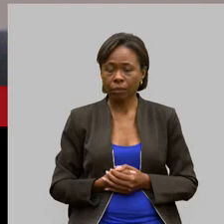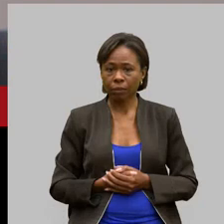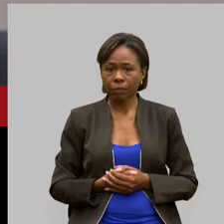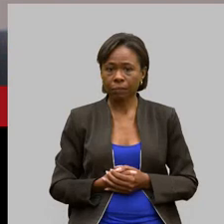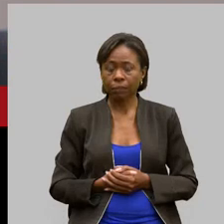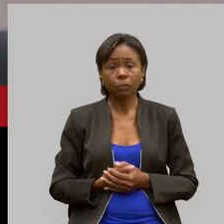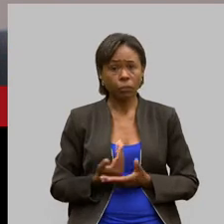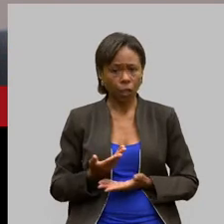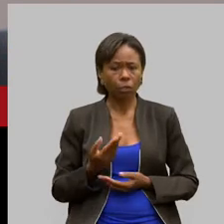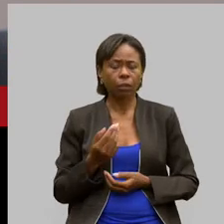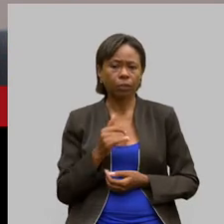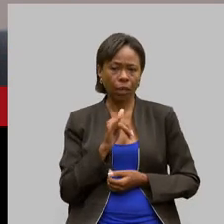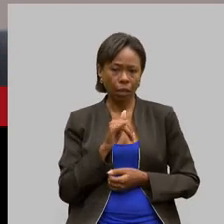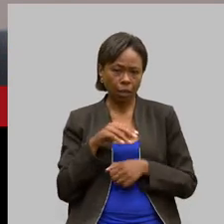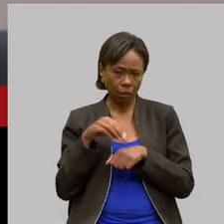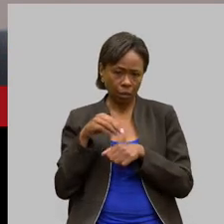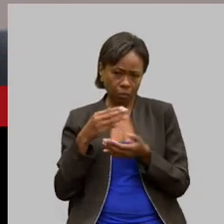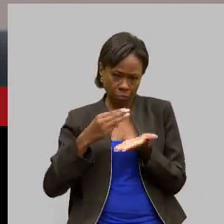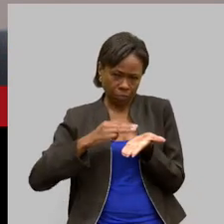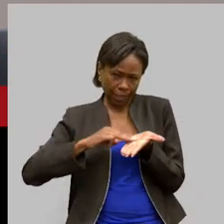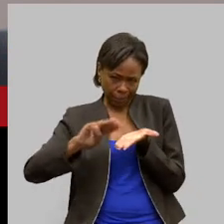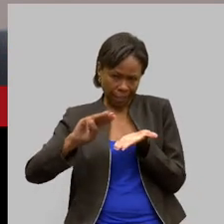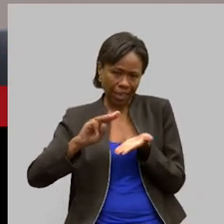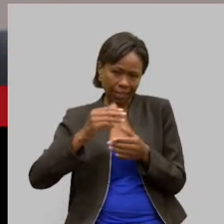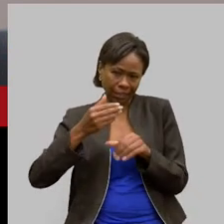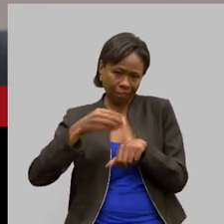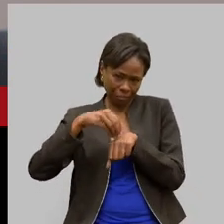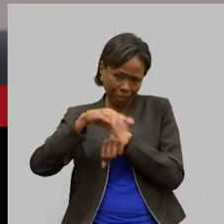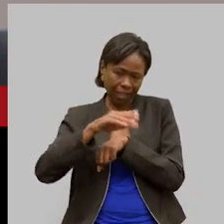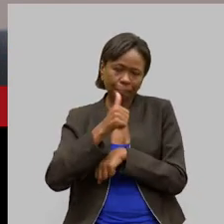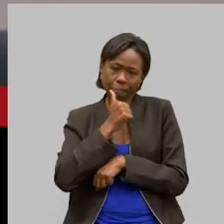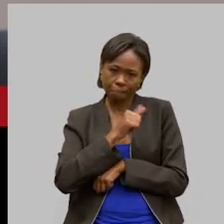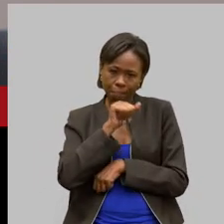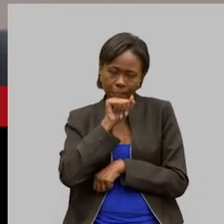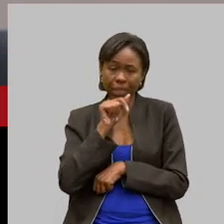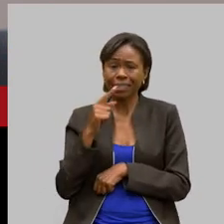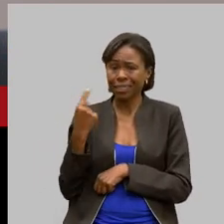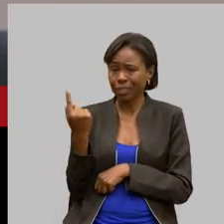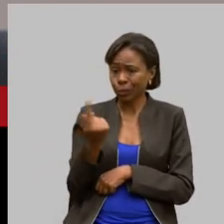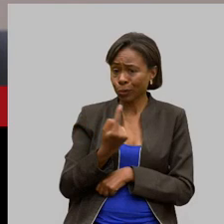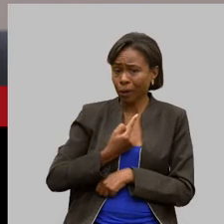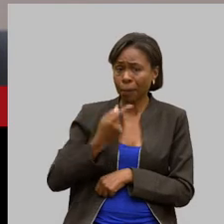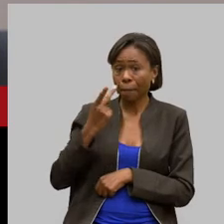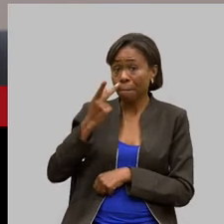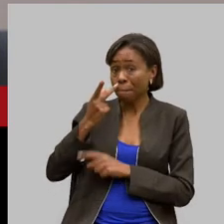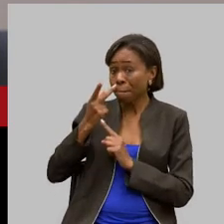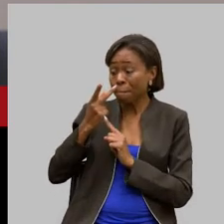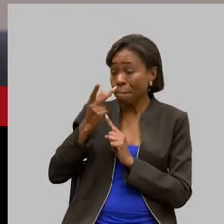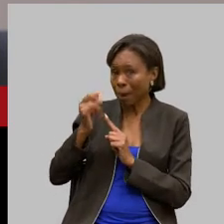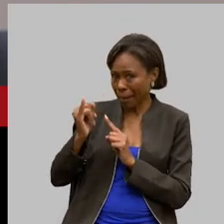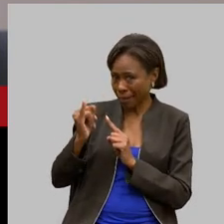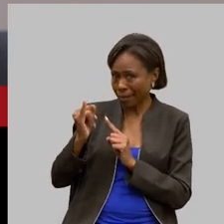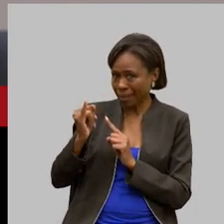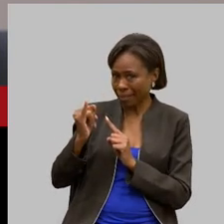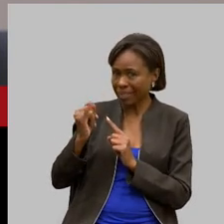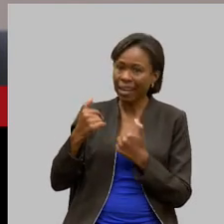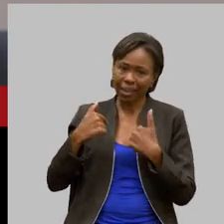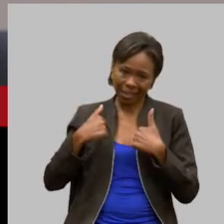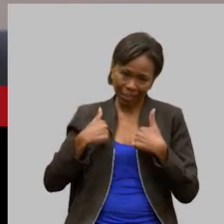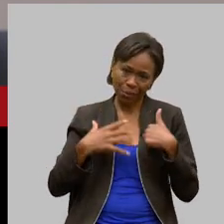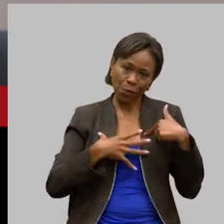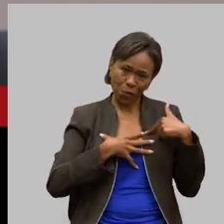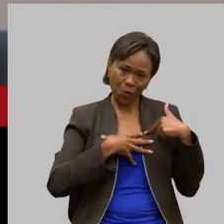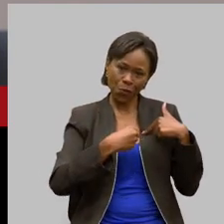mensagem pras mamães né a gente sabe que nós pais pais que que abraçam né que eu sou pai atípico também meu